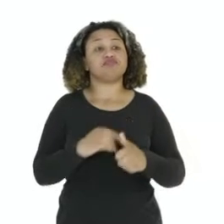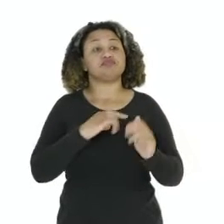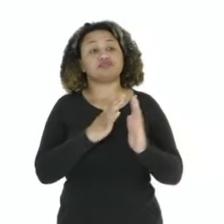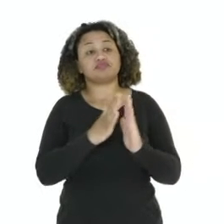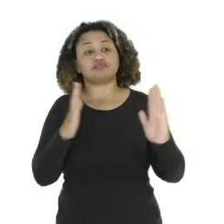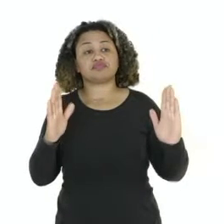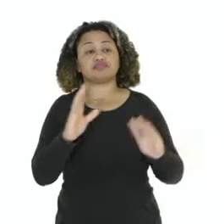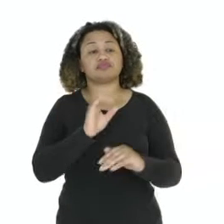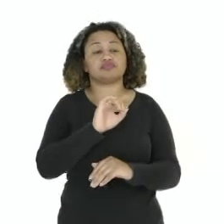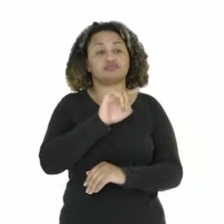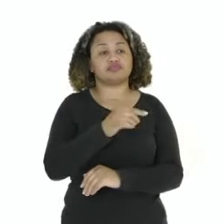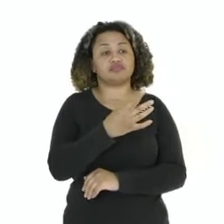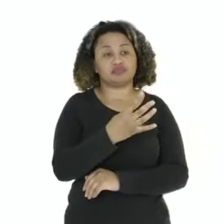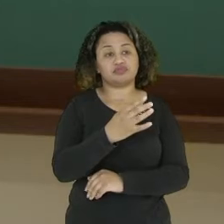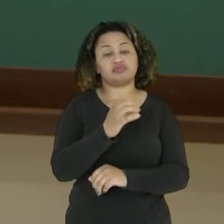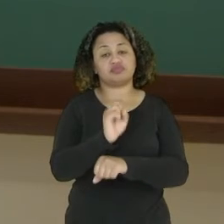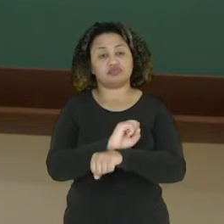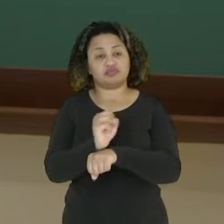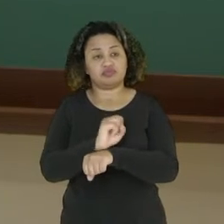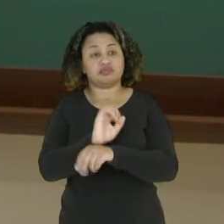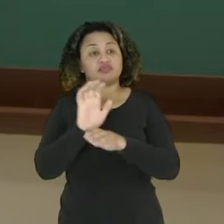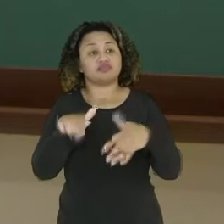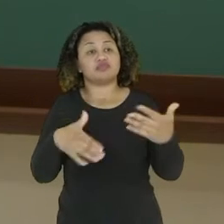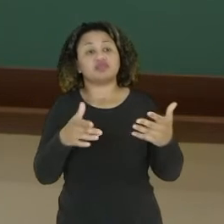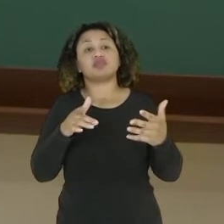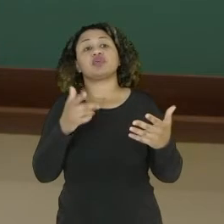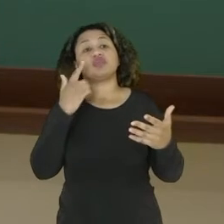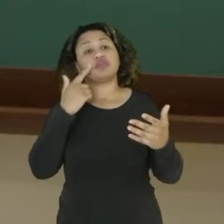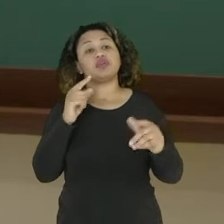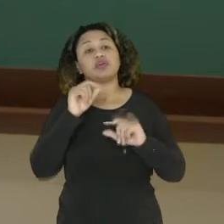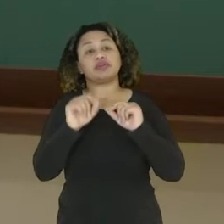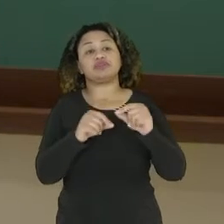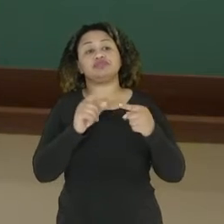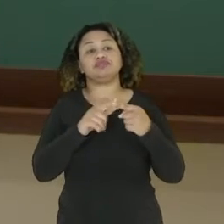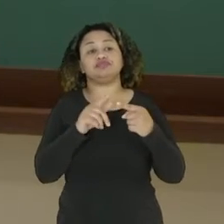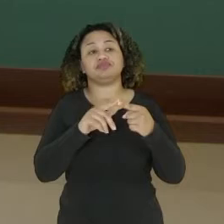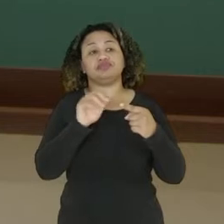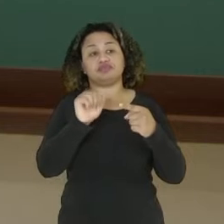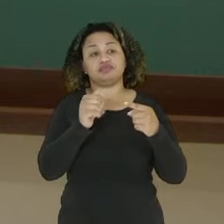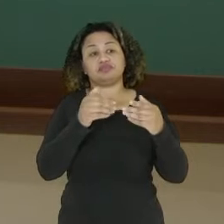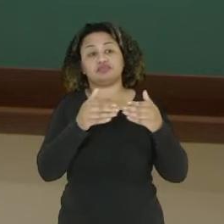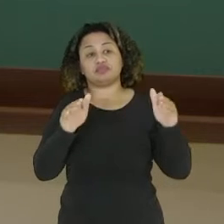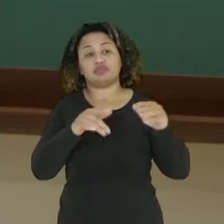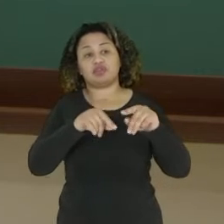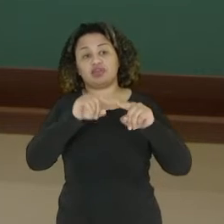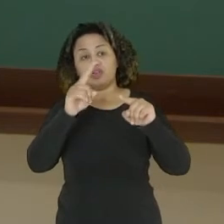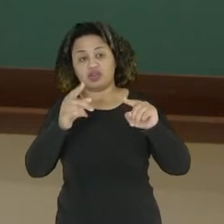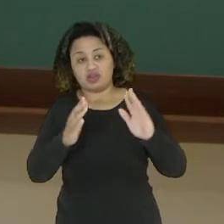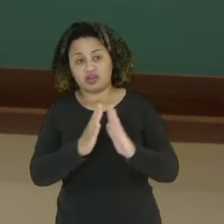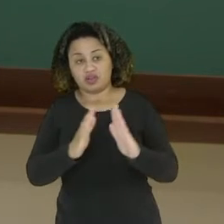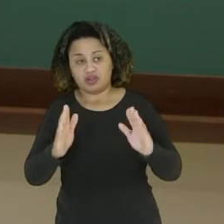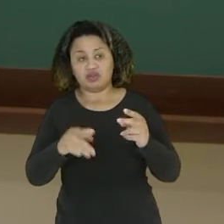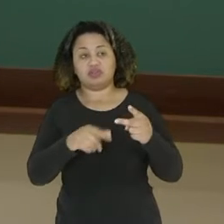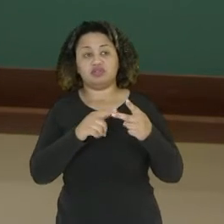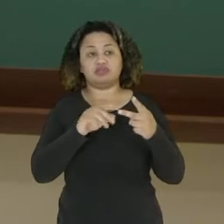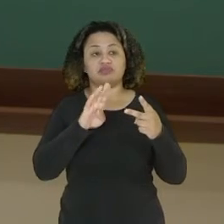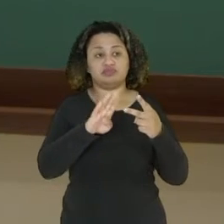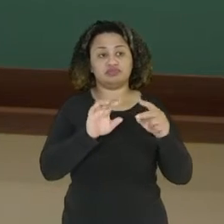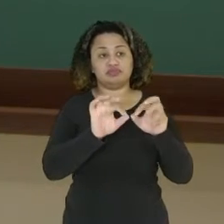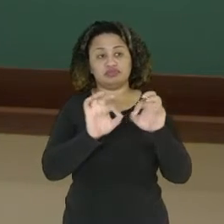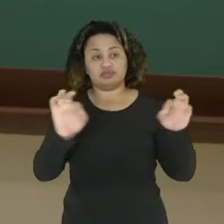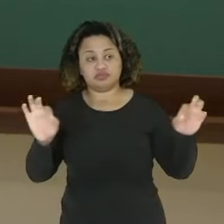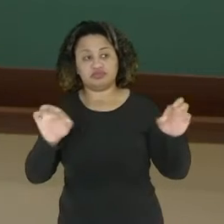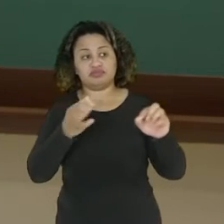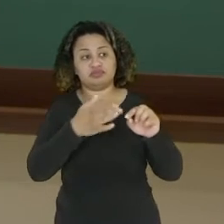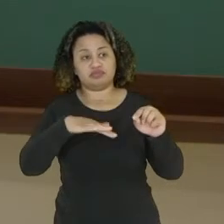de 0,4 segundos. Então determine, letra A, a amplitude da onda, letra B, o comprimento de